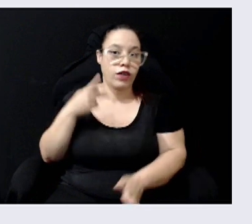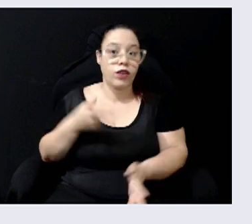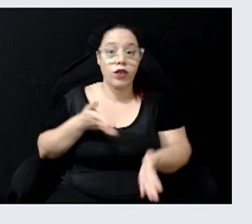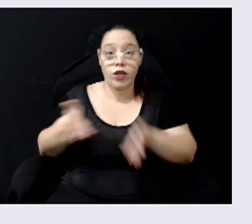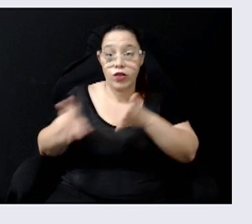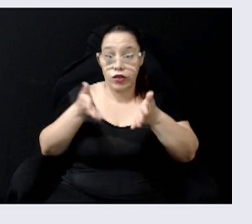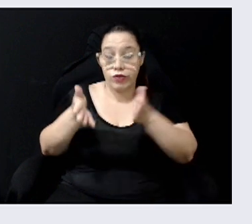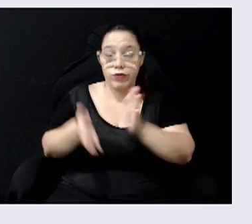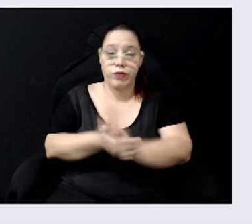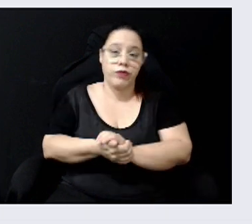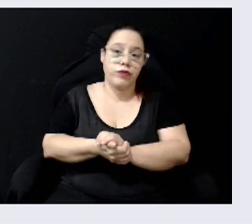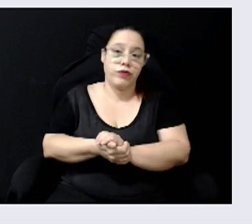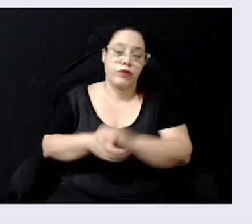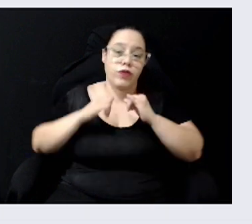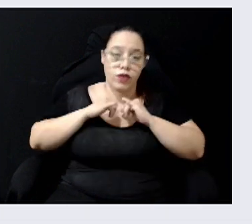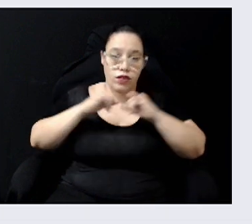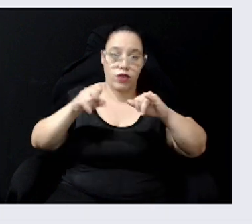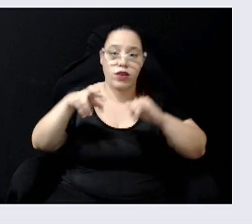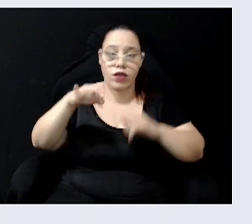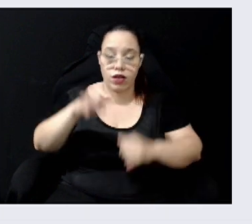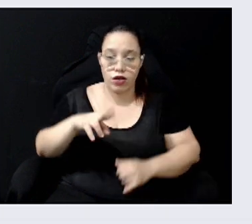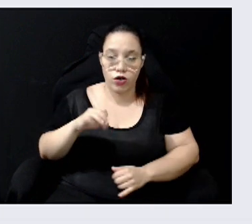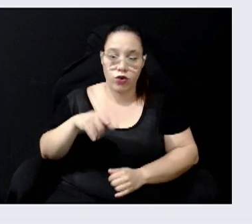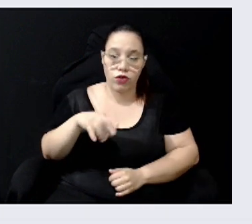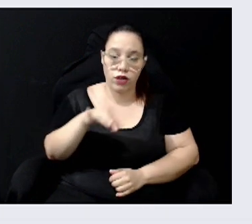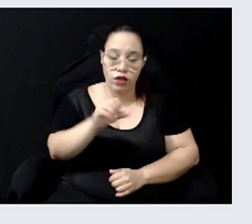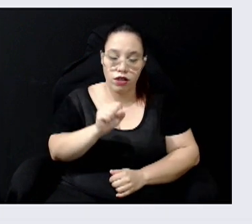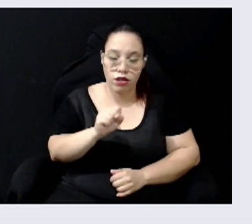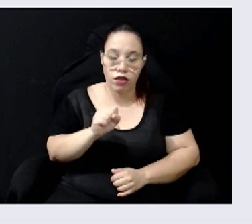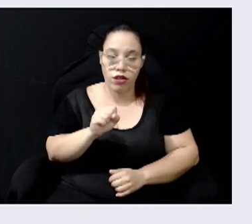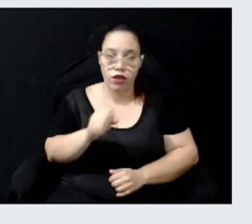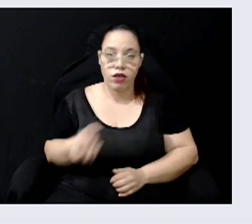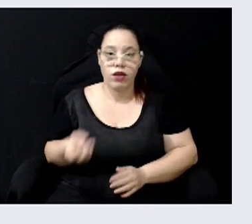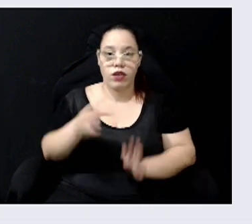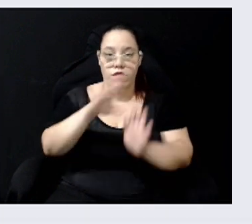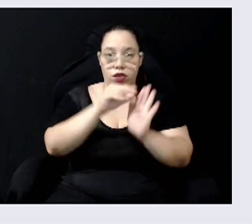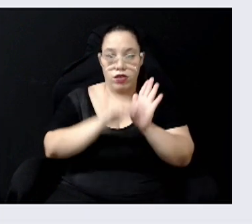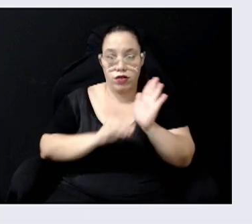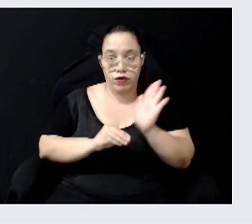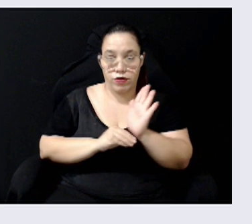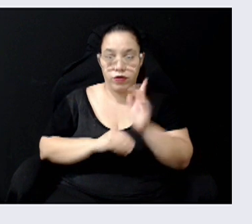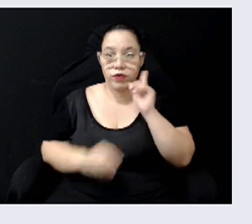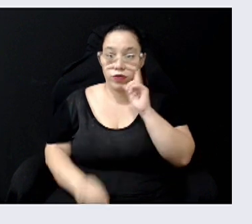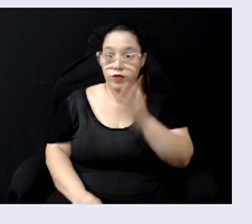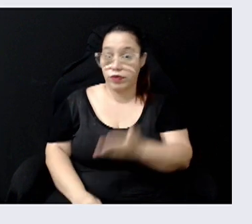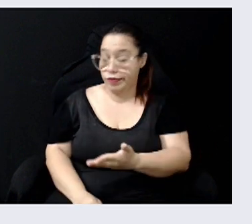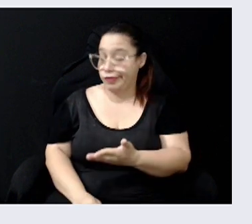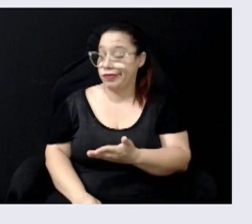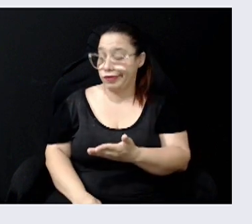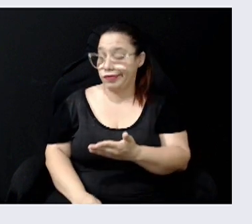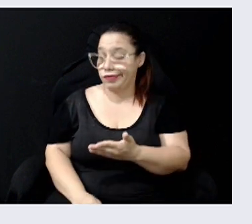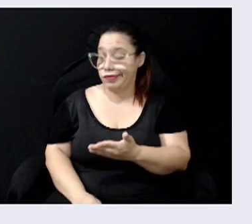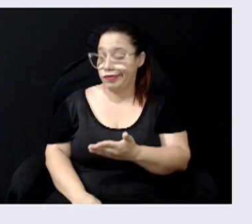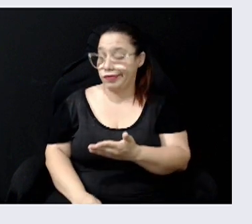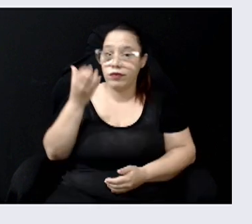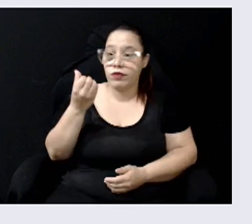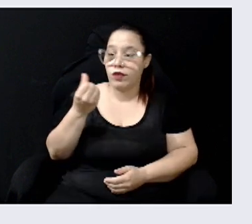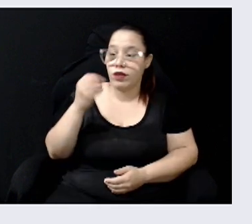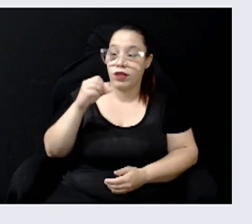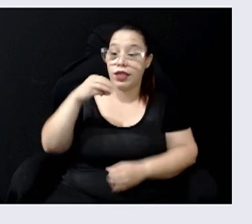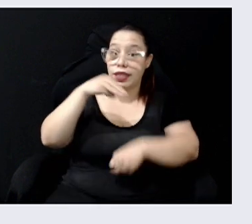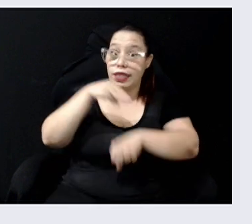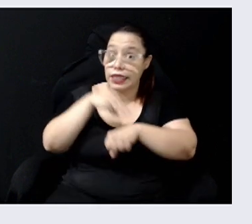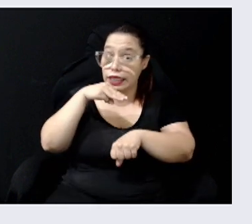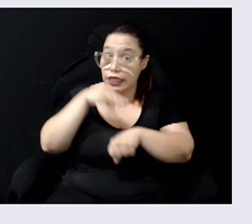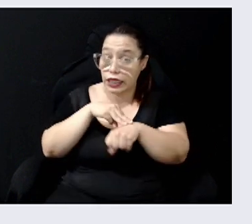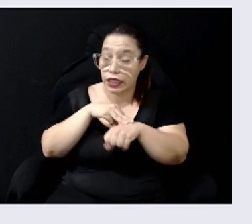do Divulga Candicontas, a atualização dos dados referentes às candidaturas ocorre a cada 60 minutos. Na